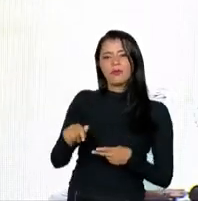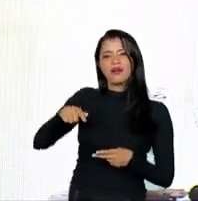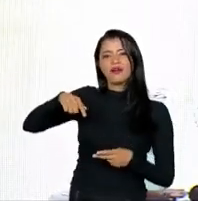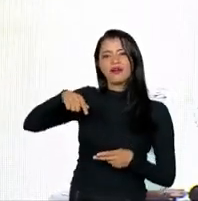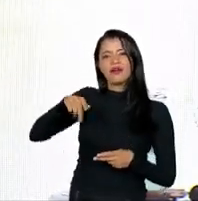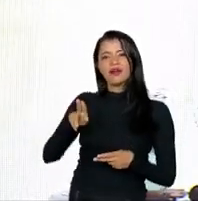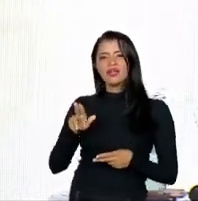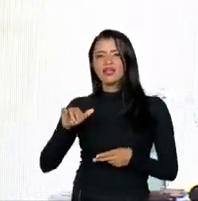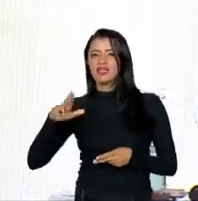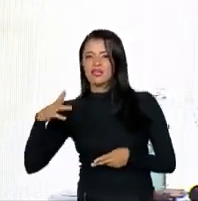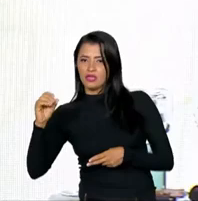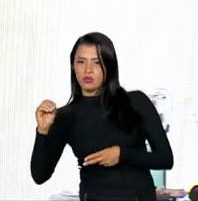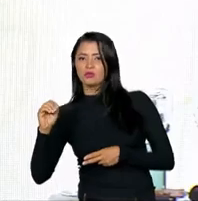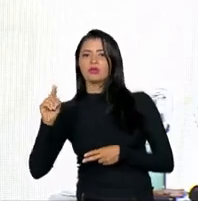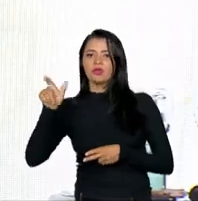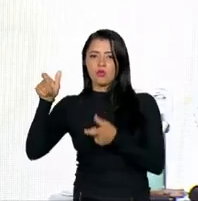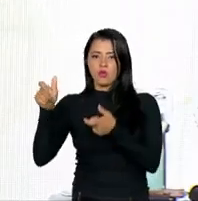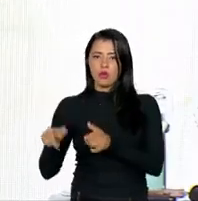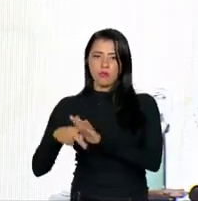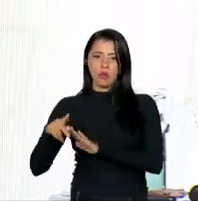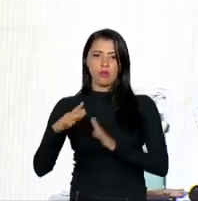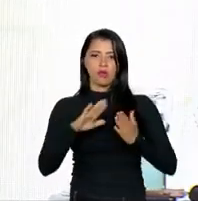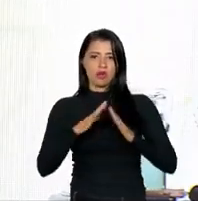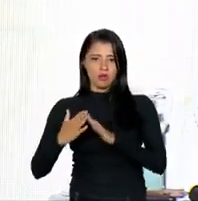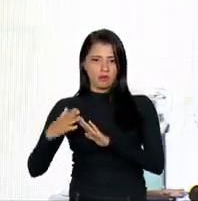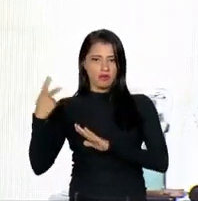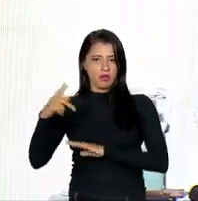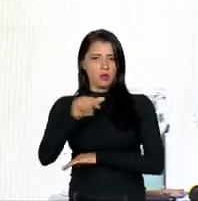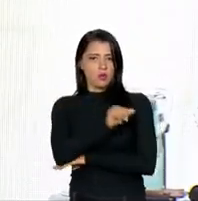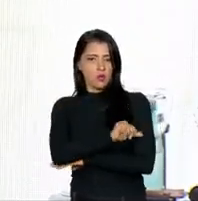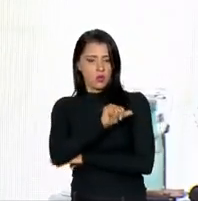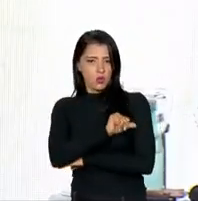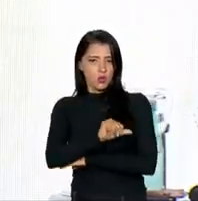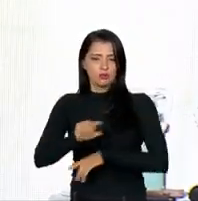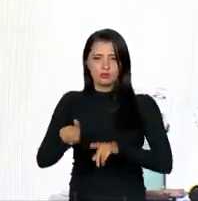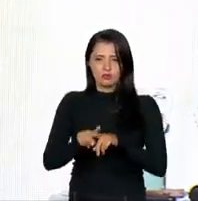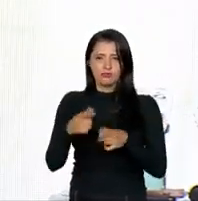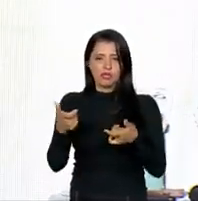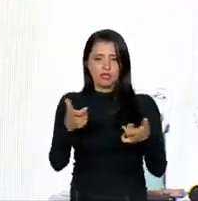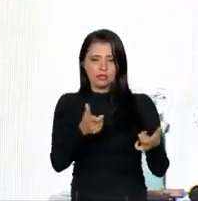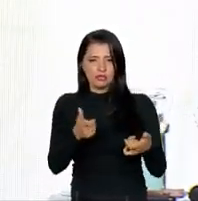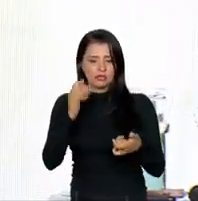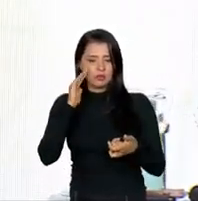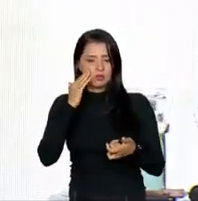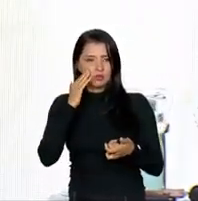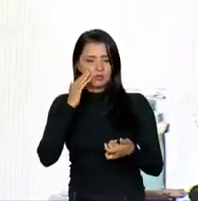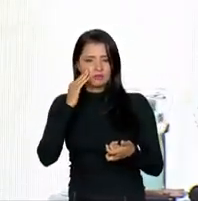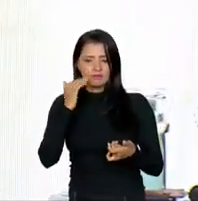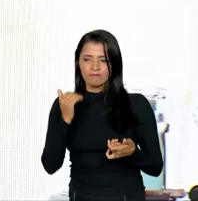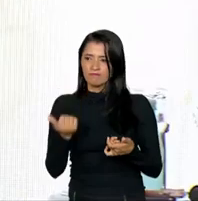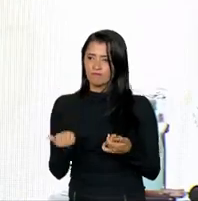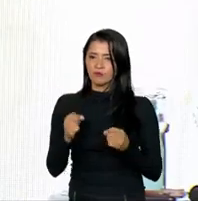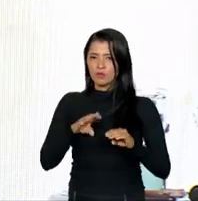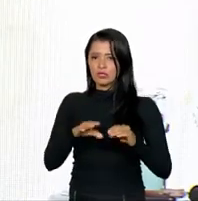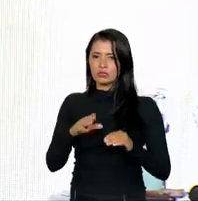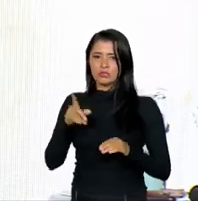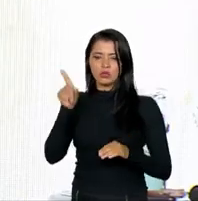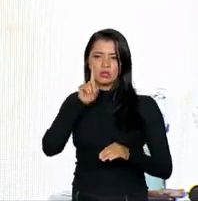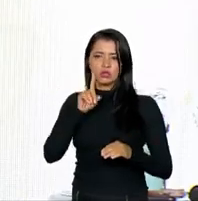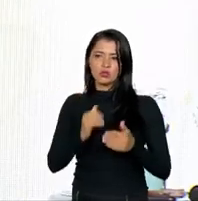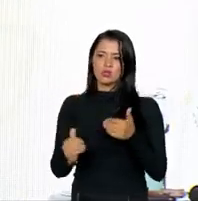né, de favelas no Rio de Janeiro, mas também entender a educação a nível Estados Unidos, me fez com que eu nunca parasse de